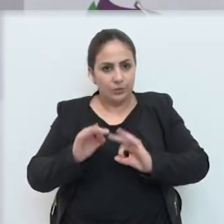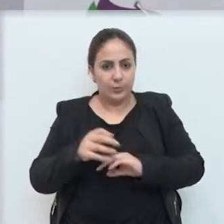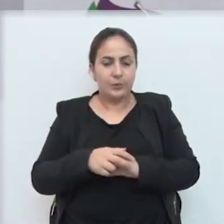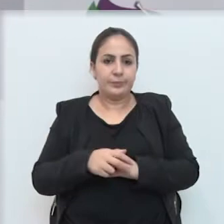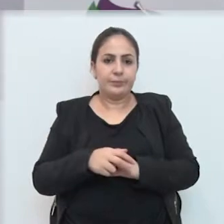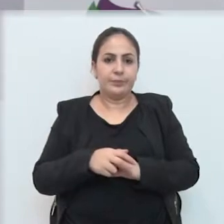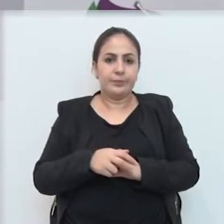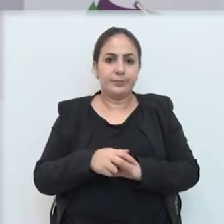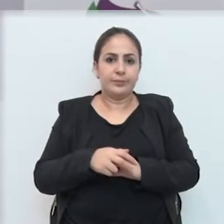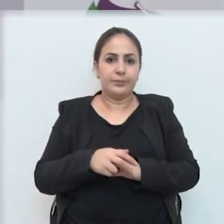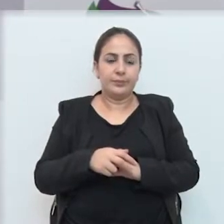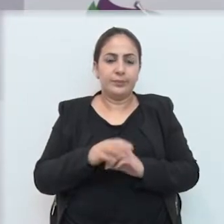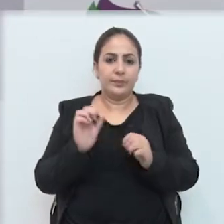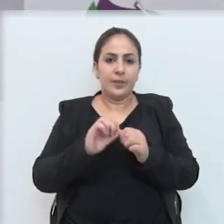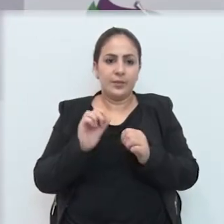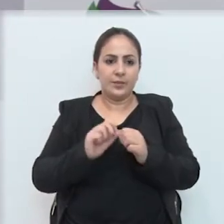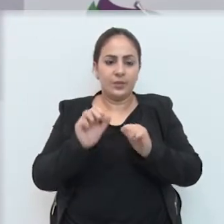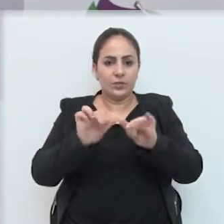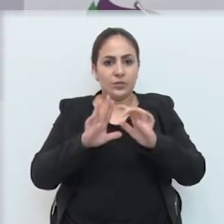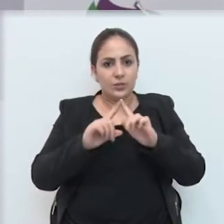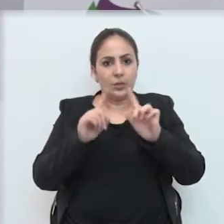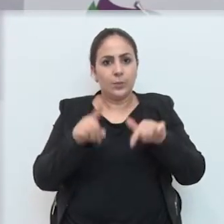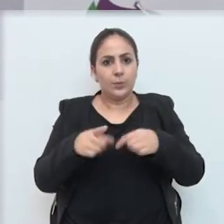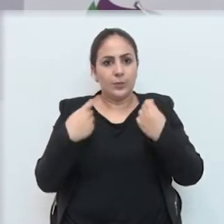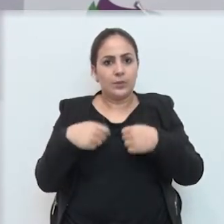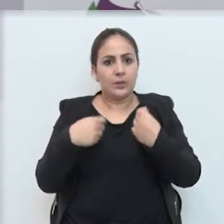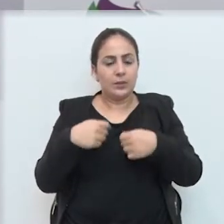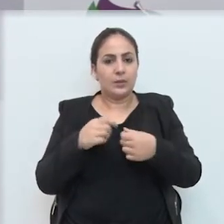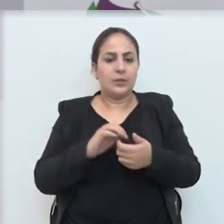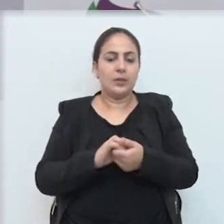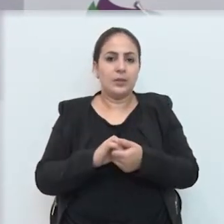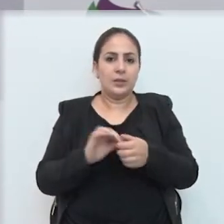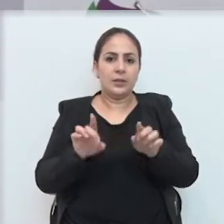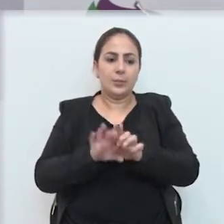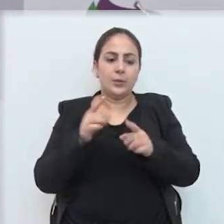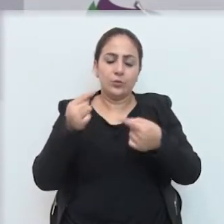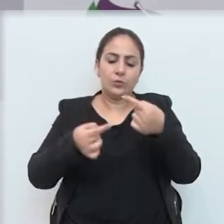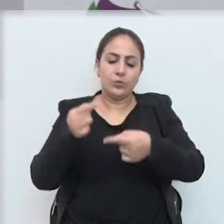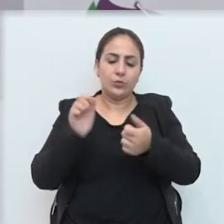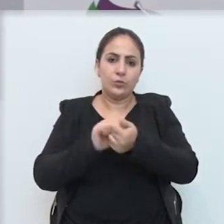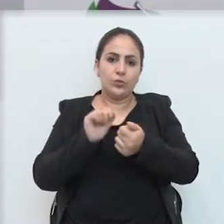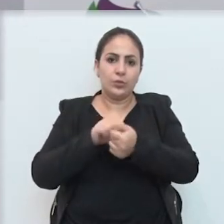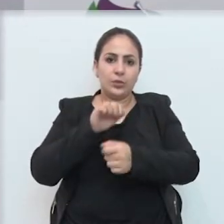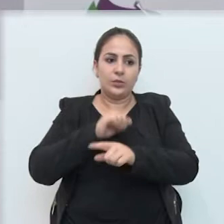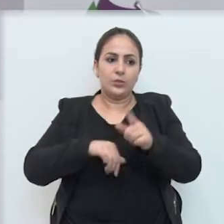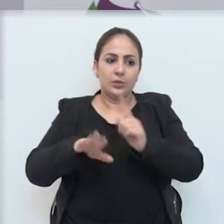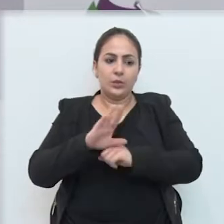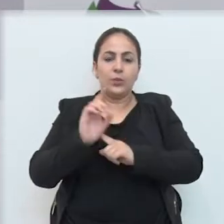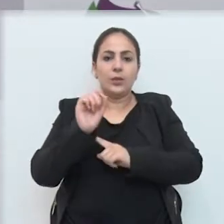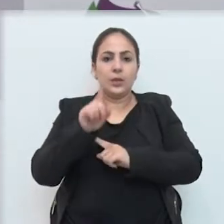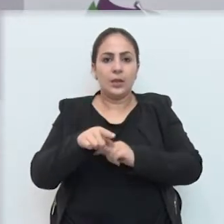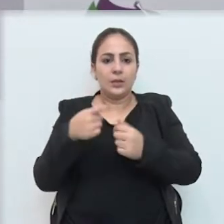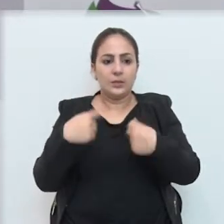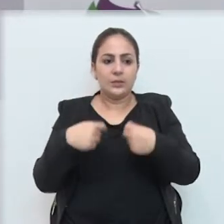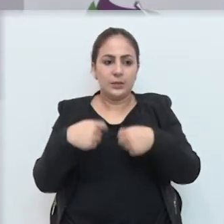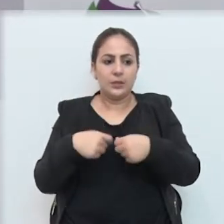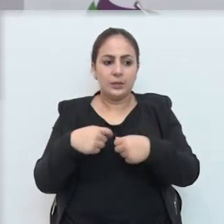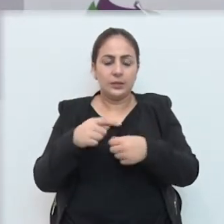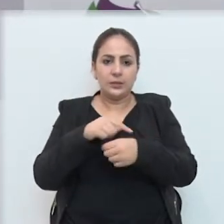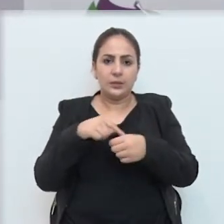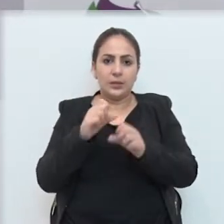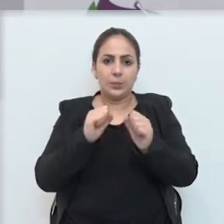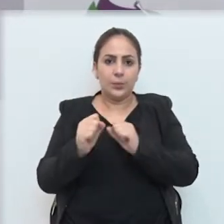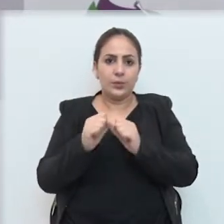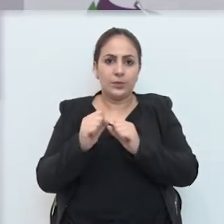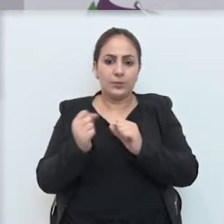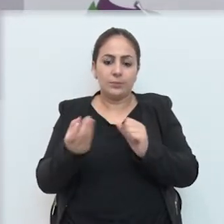de Planejamento, que fez as audiências públicas necessárias e que discutiu com a sociedade aquilo que é necessário para que a cidade